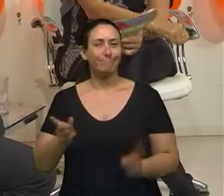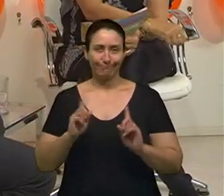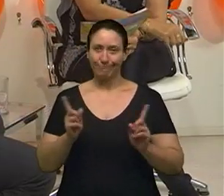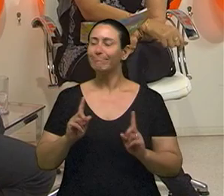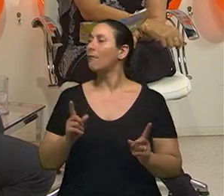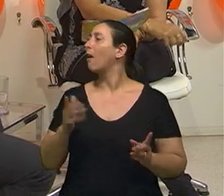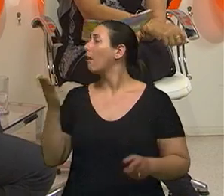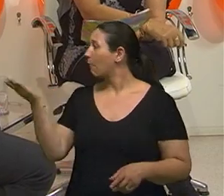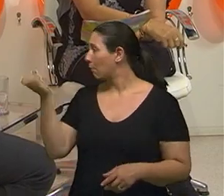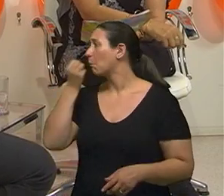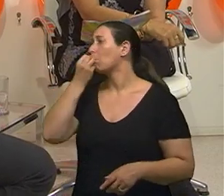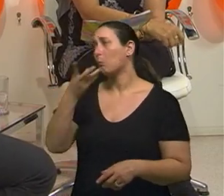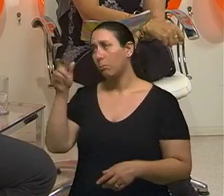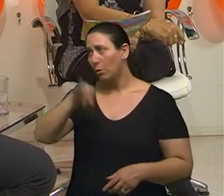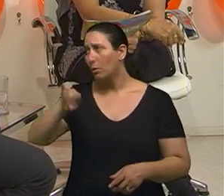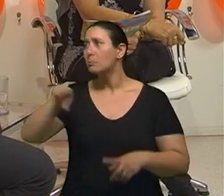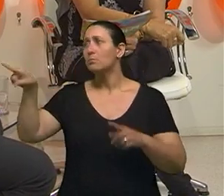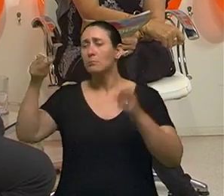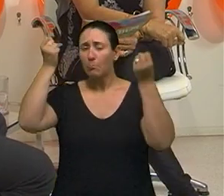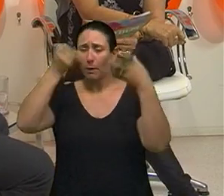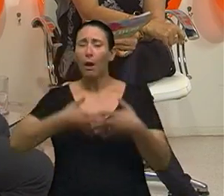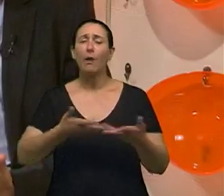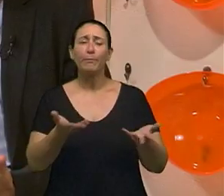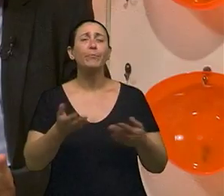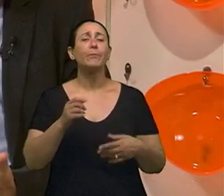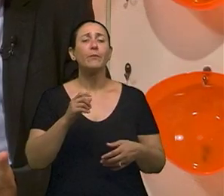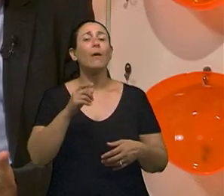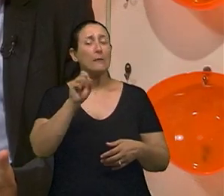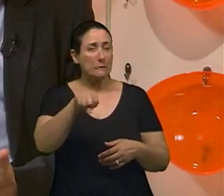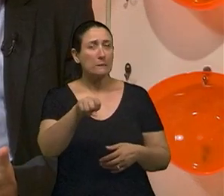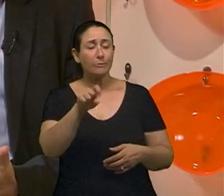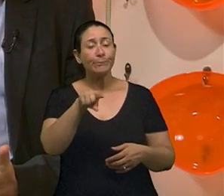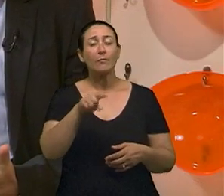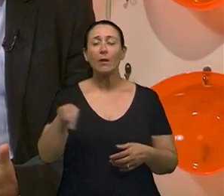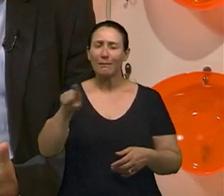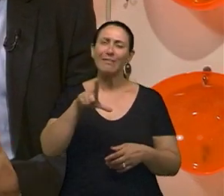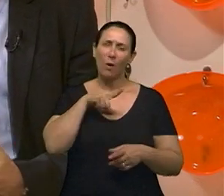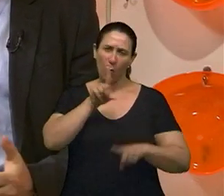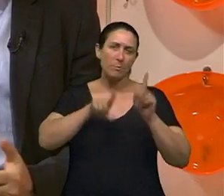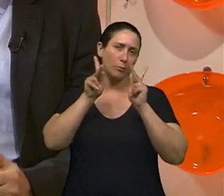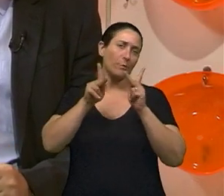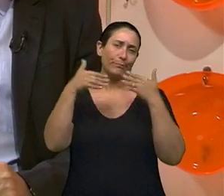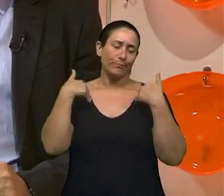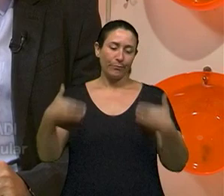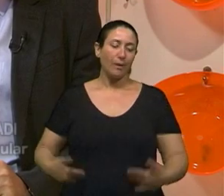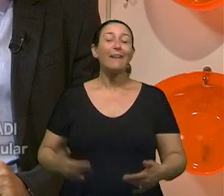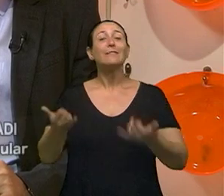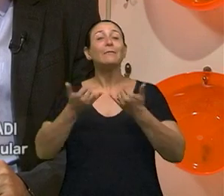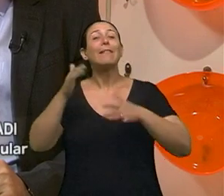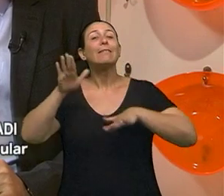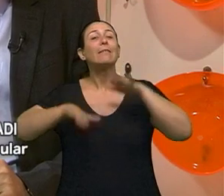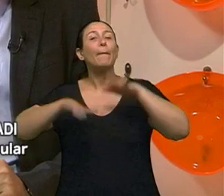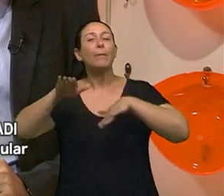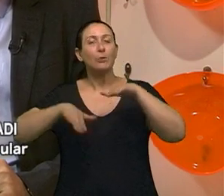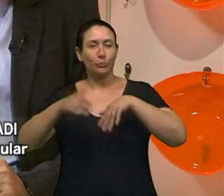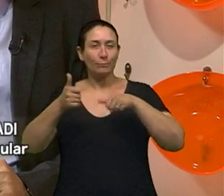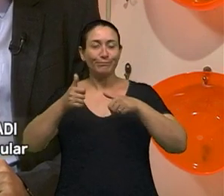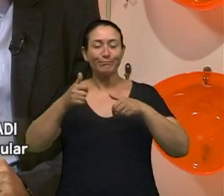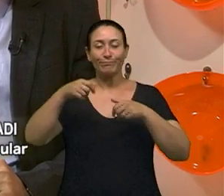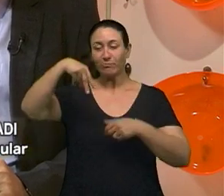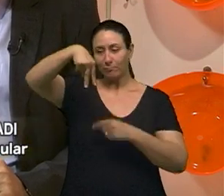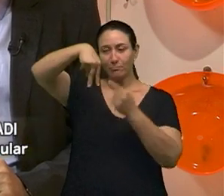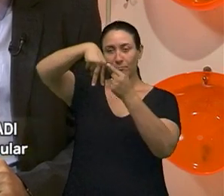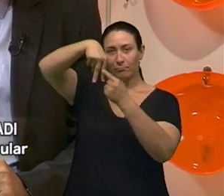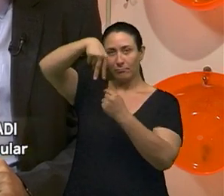explicar Exatamente é importante essa explicação Doutor é existem alguns critérios anatômicos Como por exemplo o tamanho dos vasos femurais para que a gente